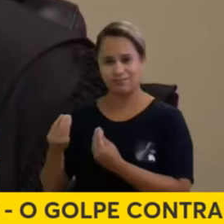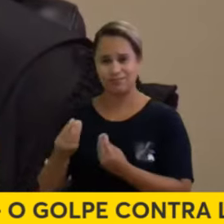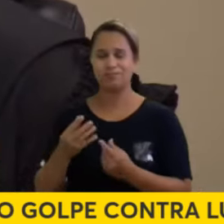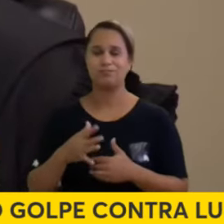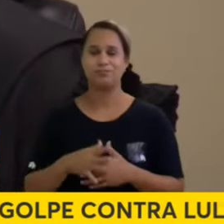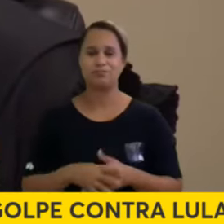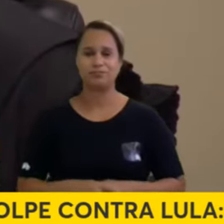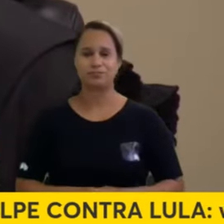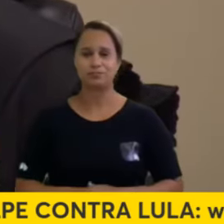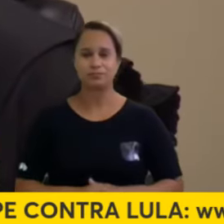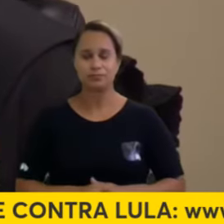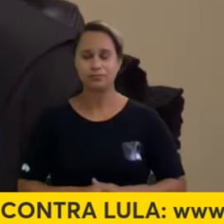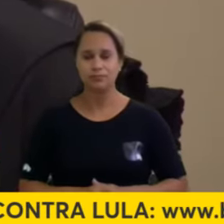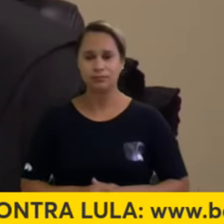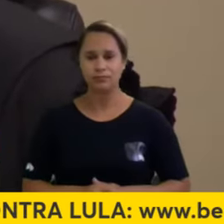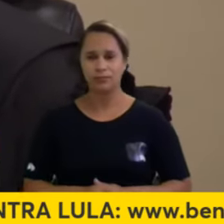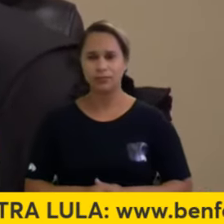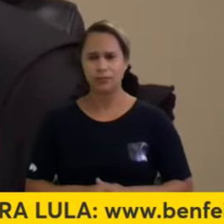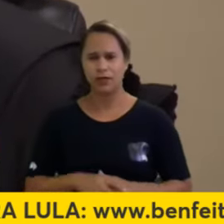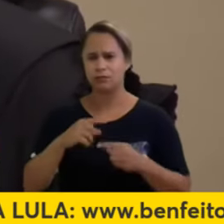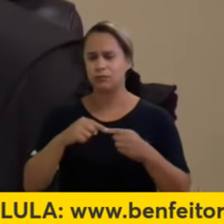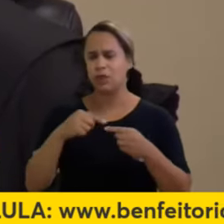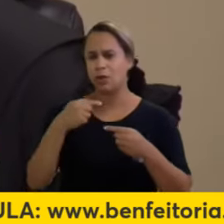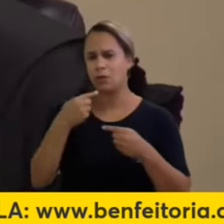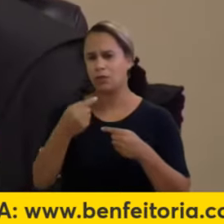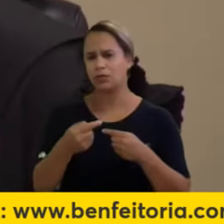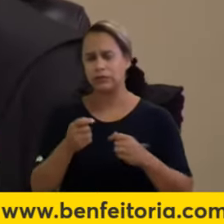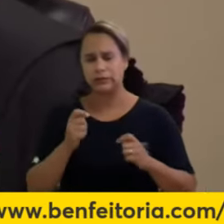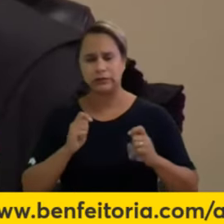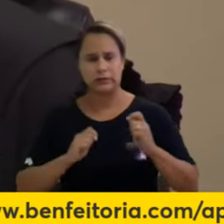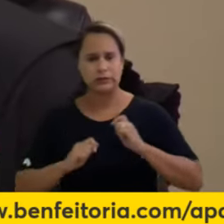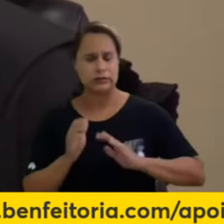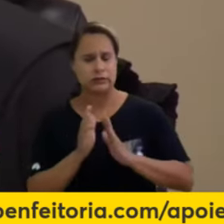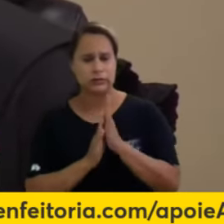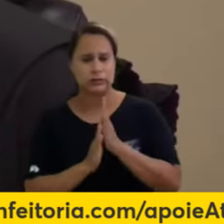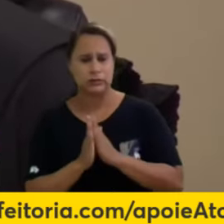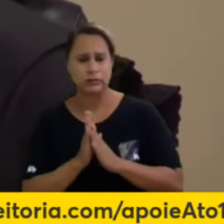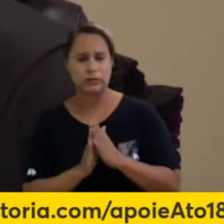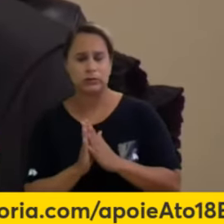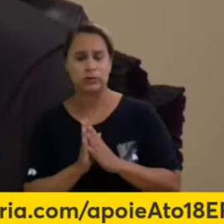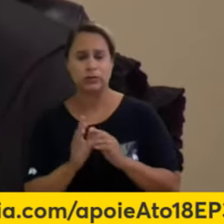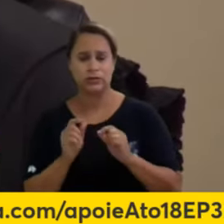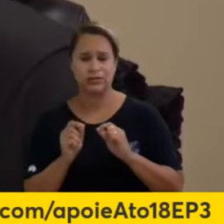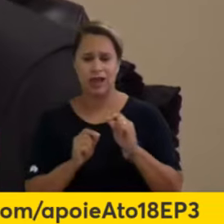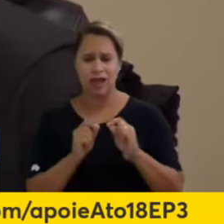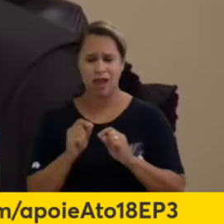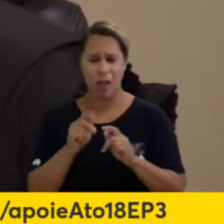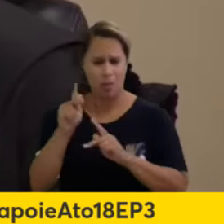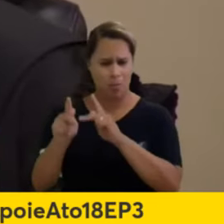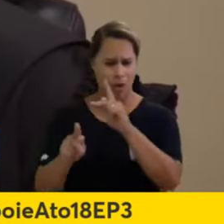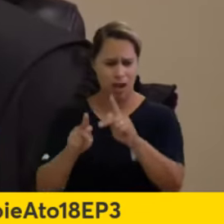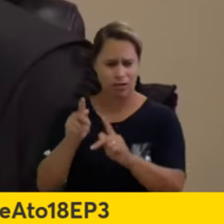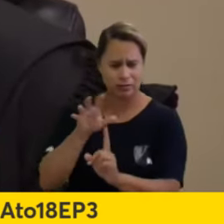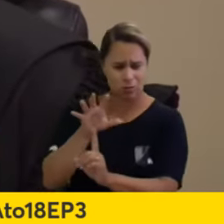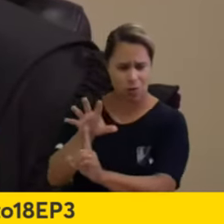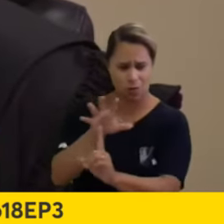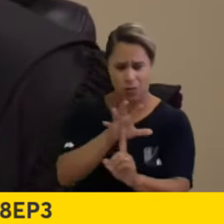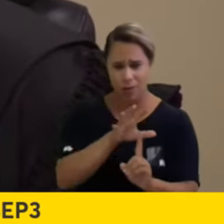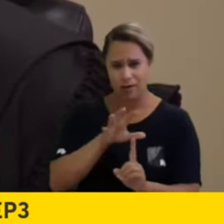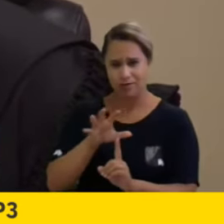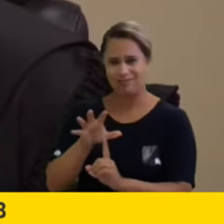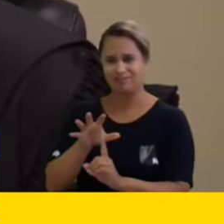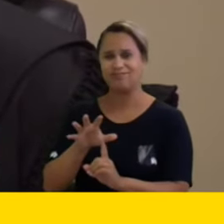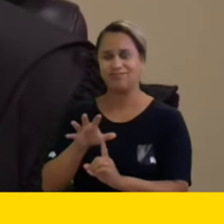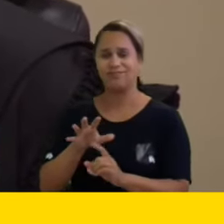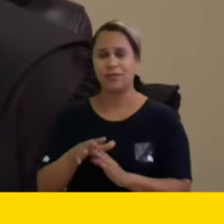cidade depois a ansiedade Por Justiça a qualquer preço que domina as massas observei samente em texto escrito